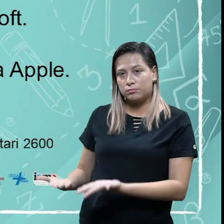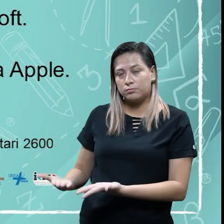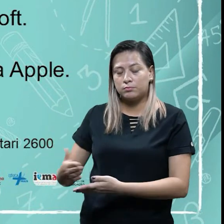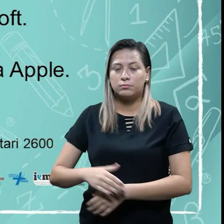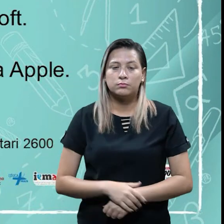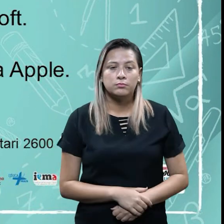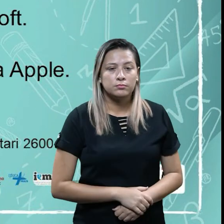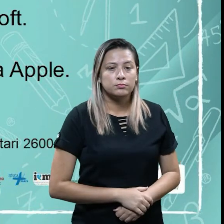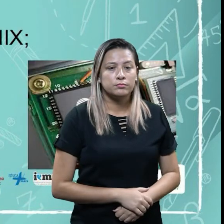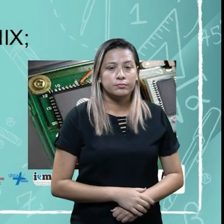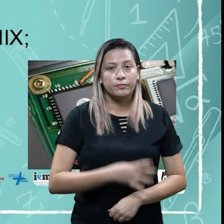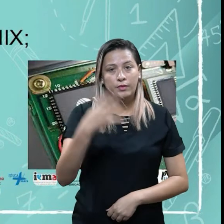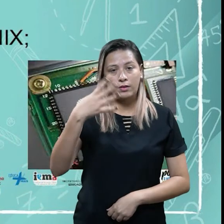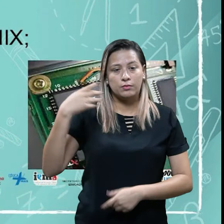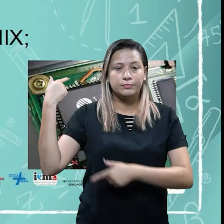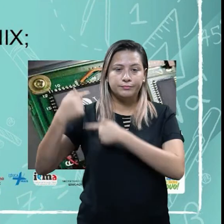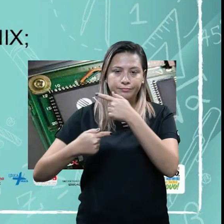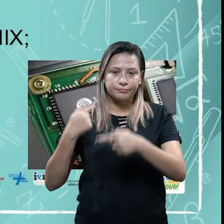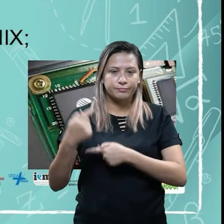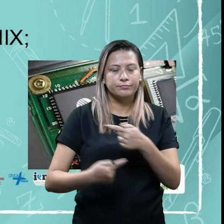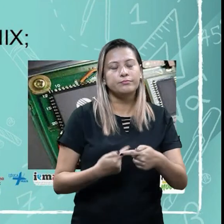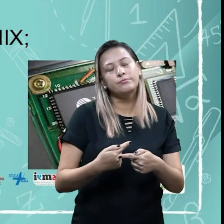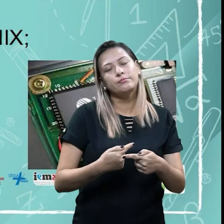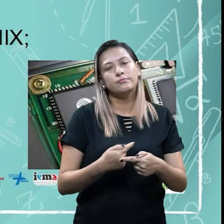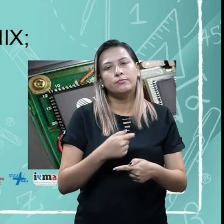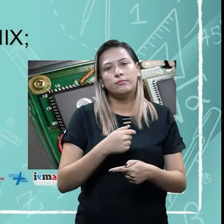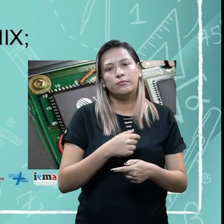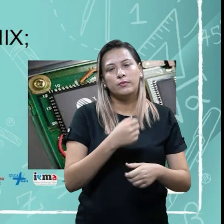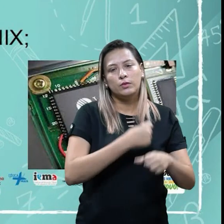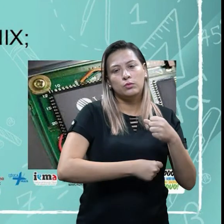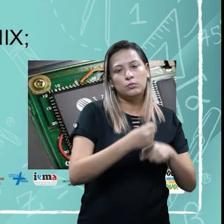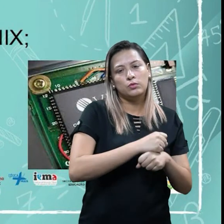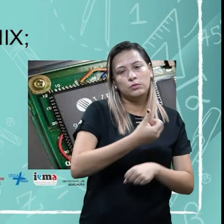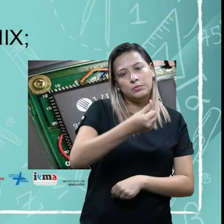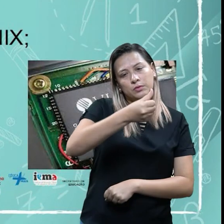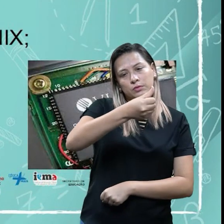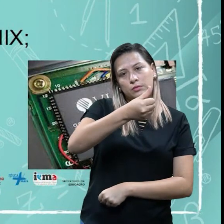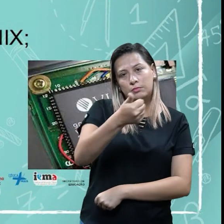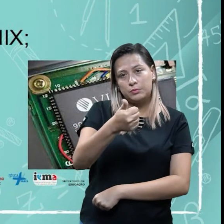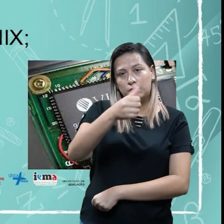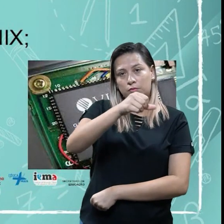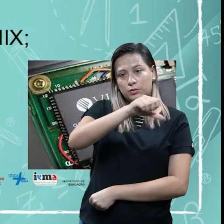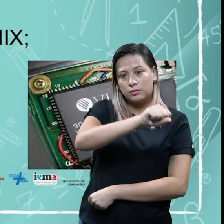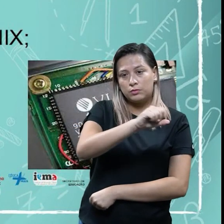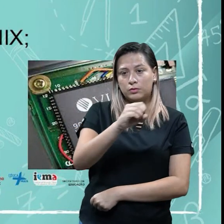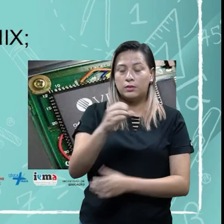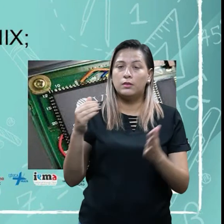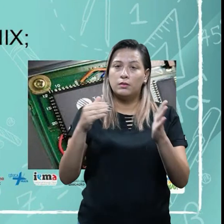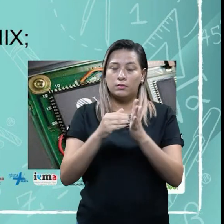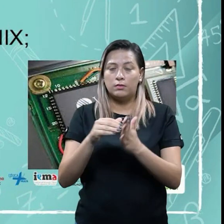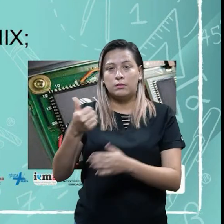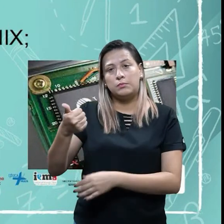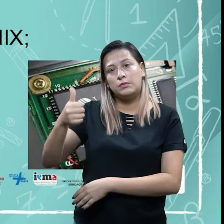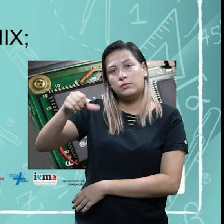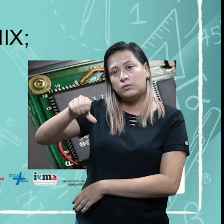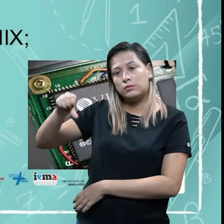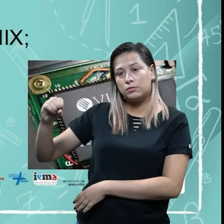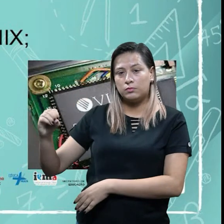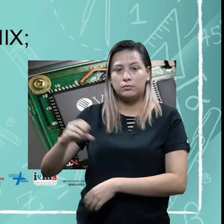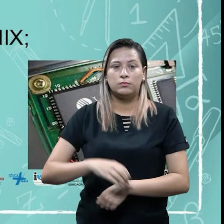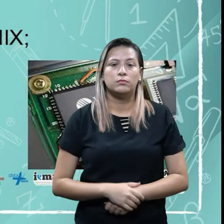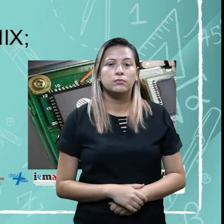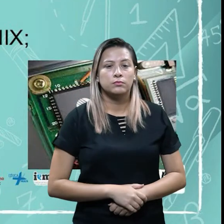vocês podem ver na imagem. Já a quarta geração, de 1980 a 1990, ocorreu o desenvolvimento